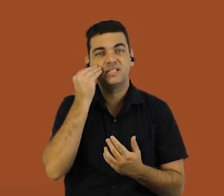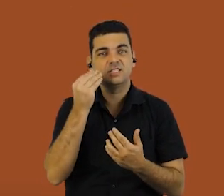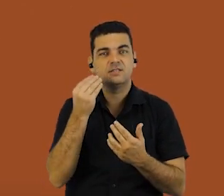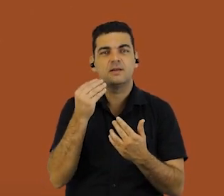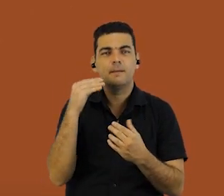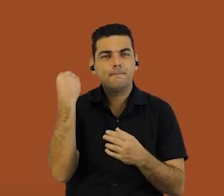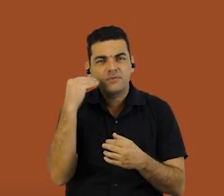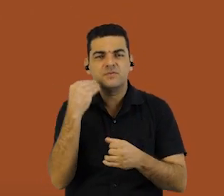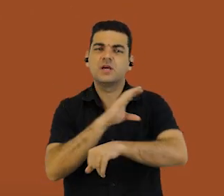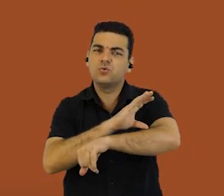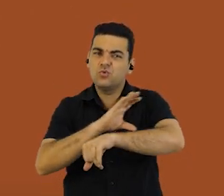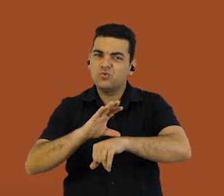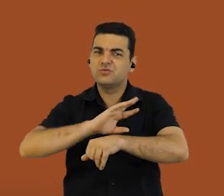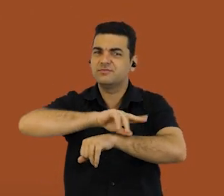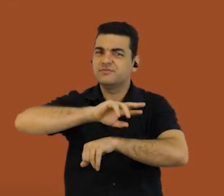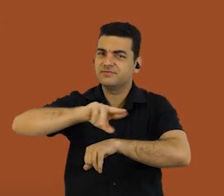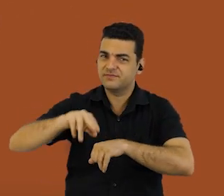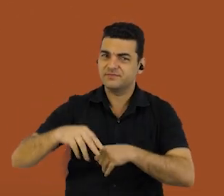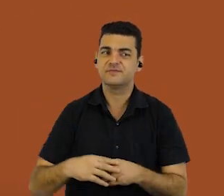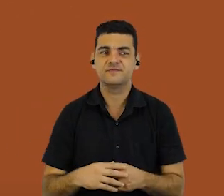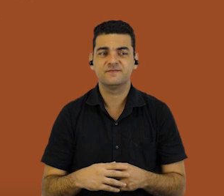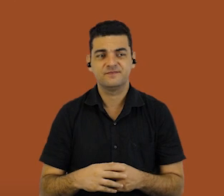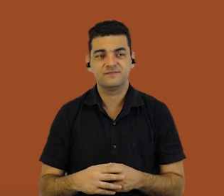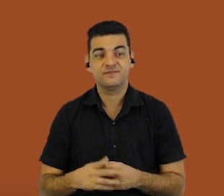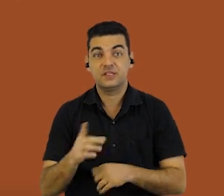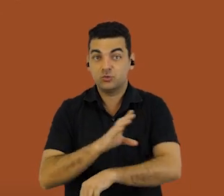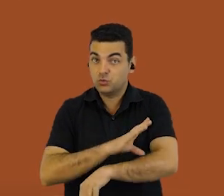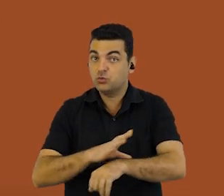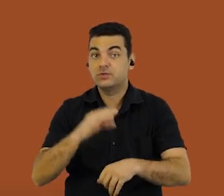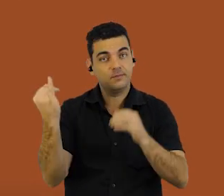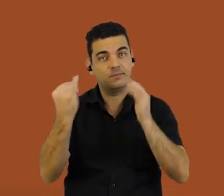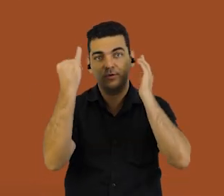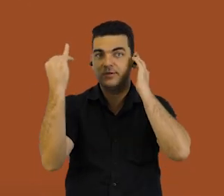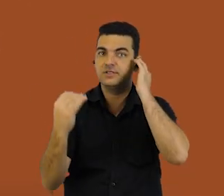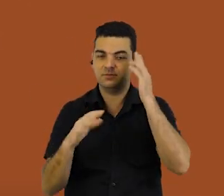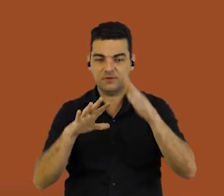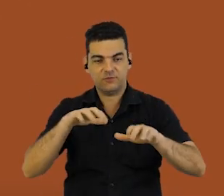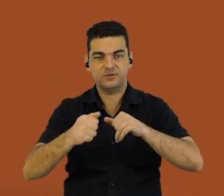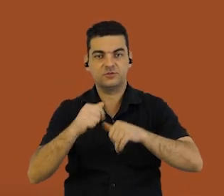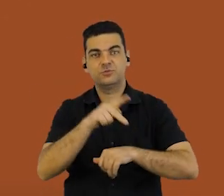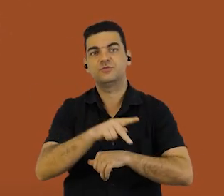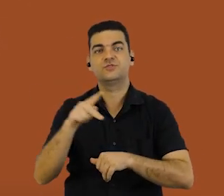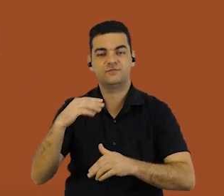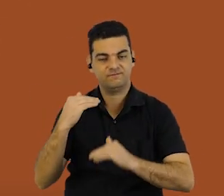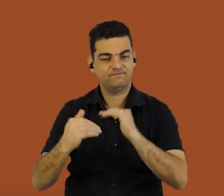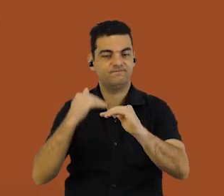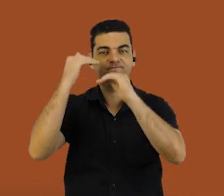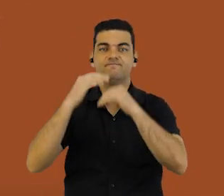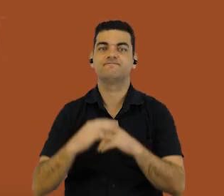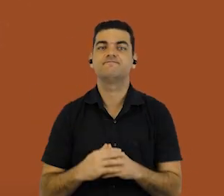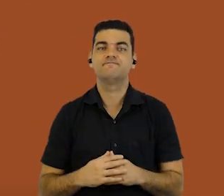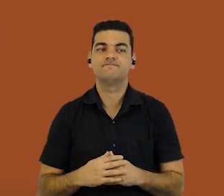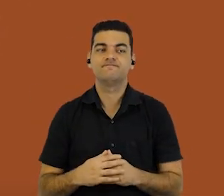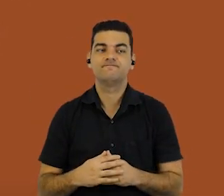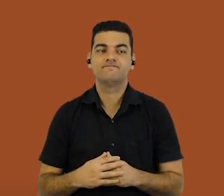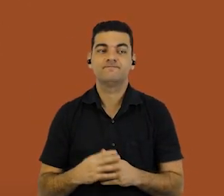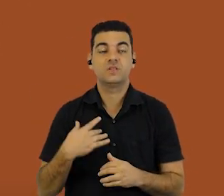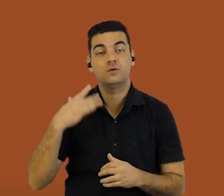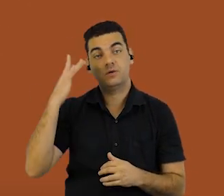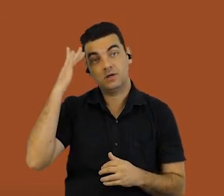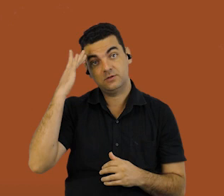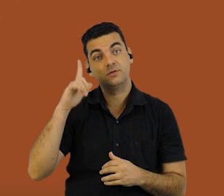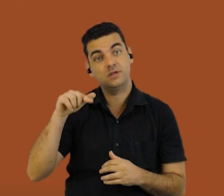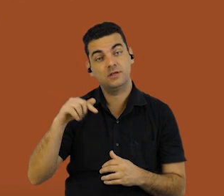cursos de capacitação, né? Porque, na verdade, essa capacitação continuada é muito importante para a formação do professor. Então, eu acho